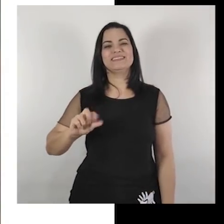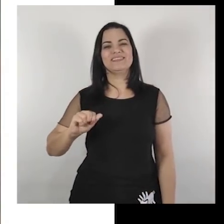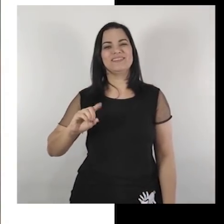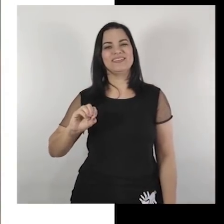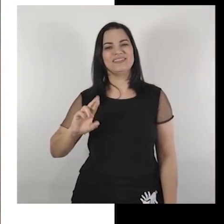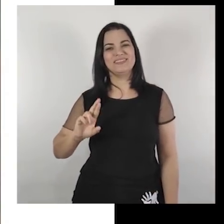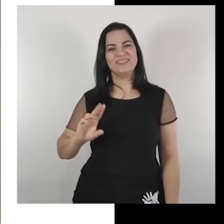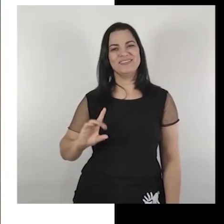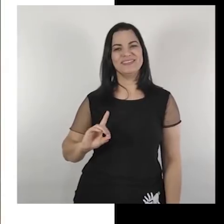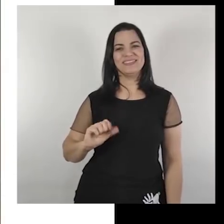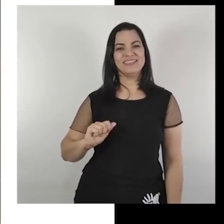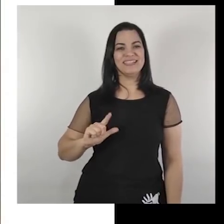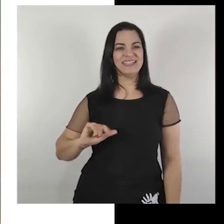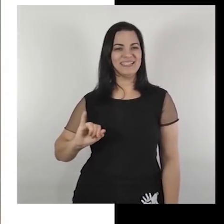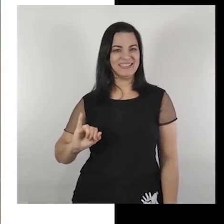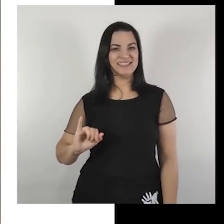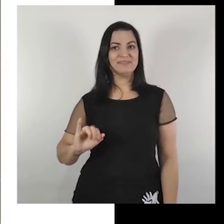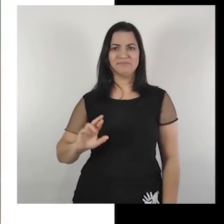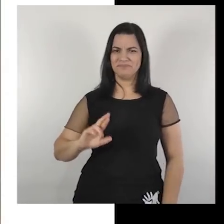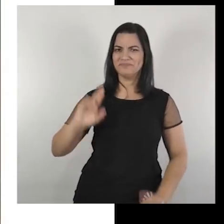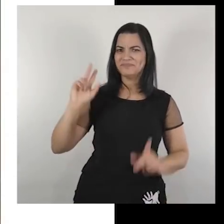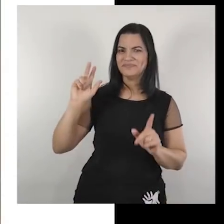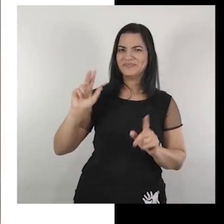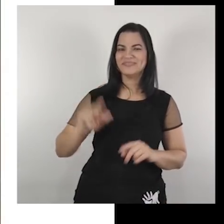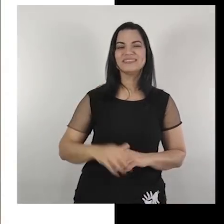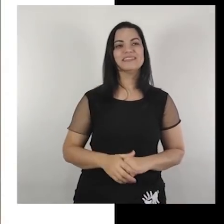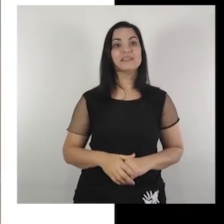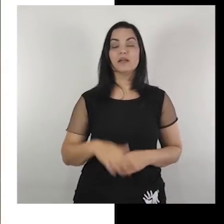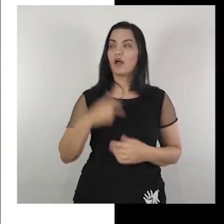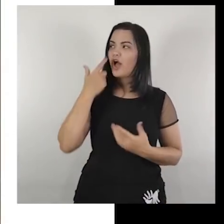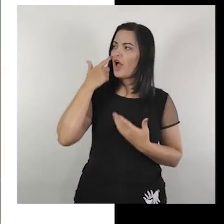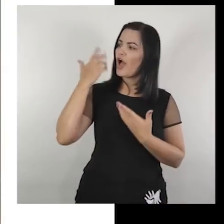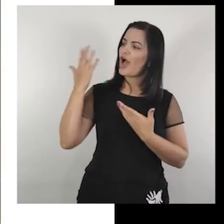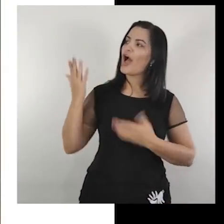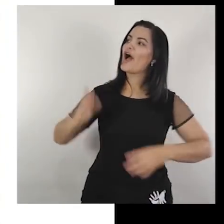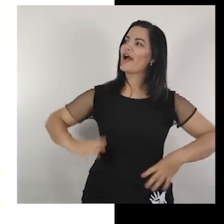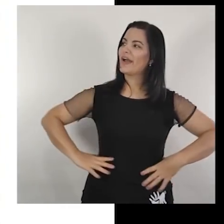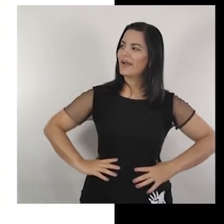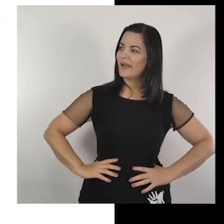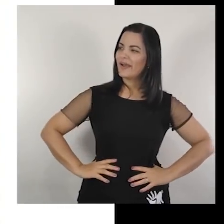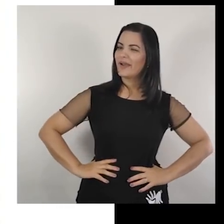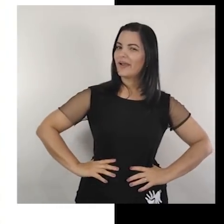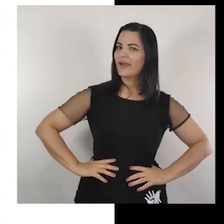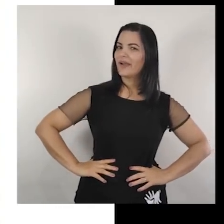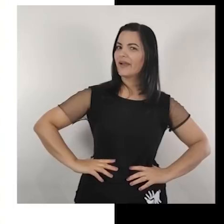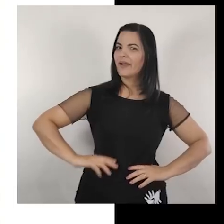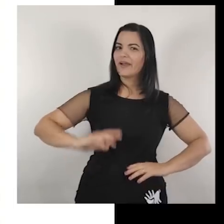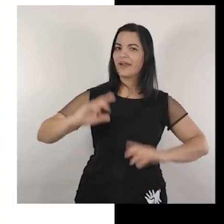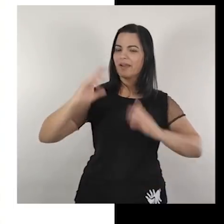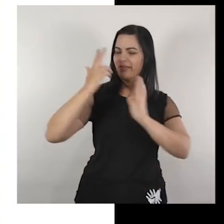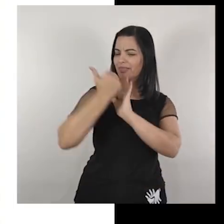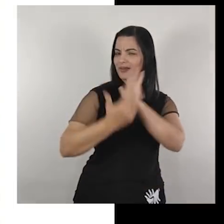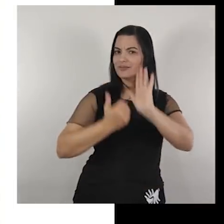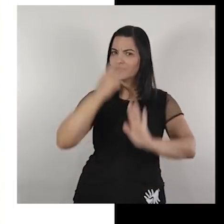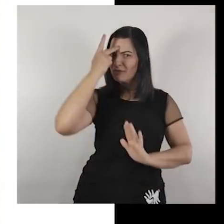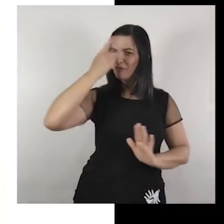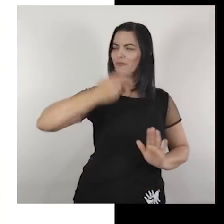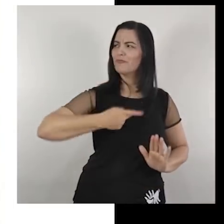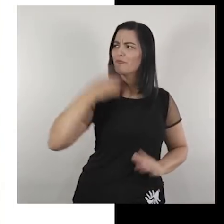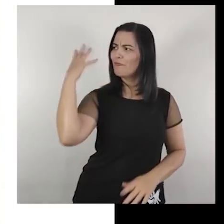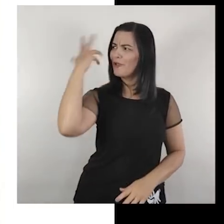do Salvador Dalí. Muito diferente, né, gente? E olha só